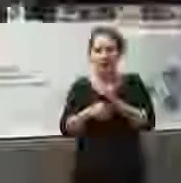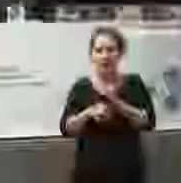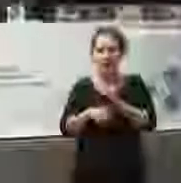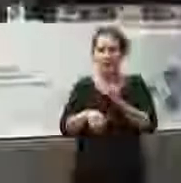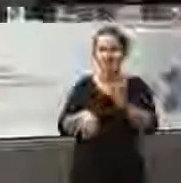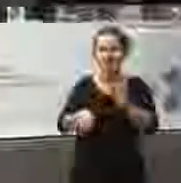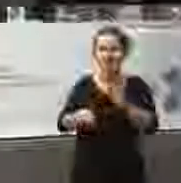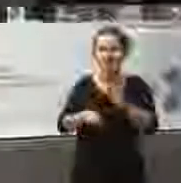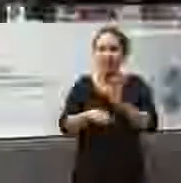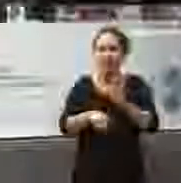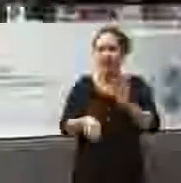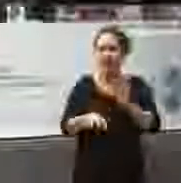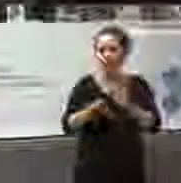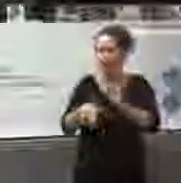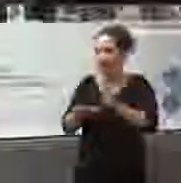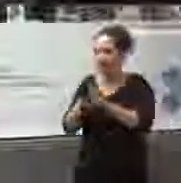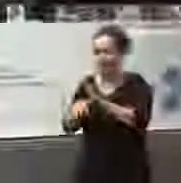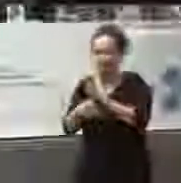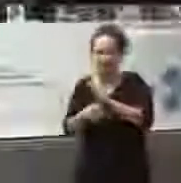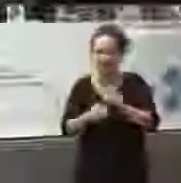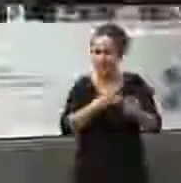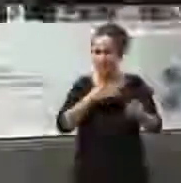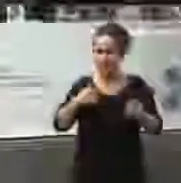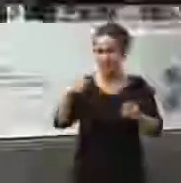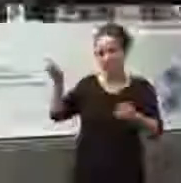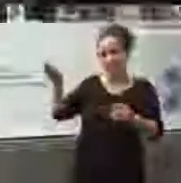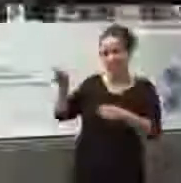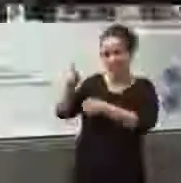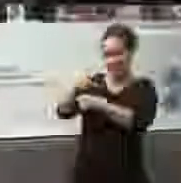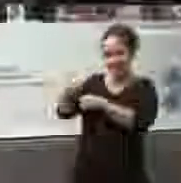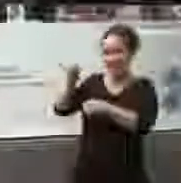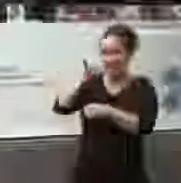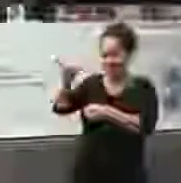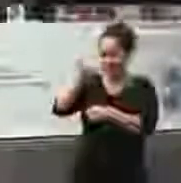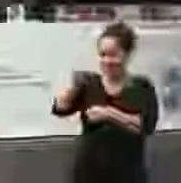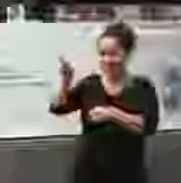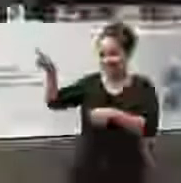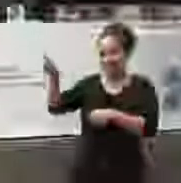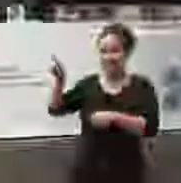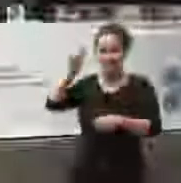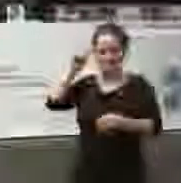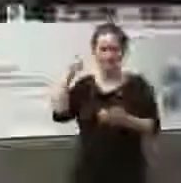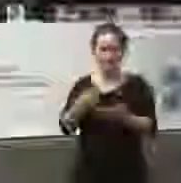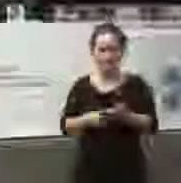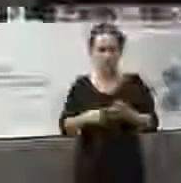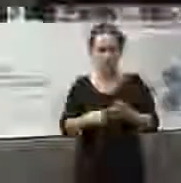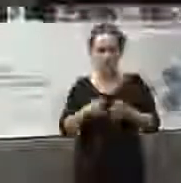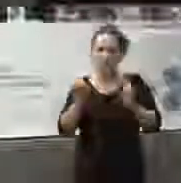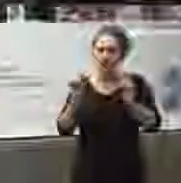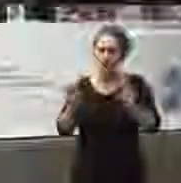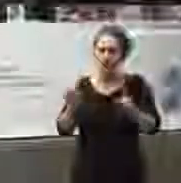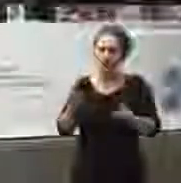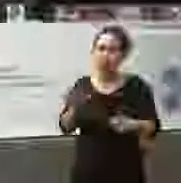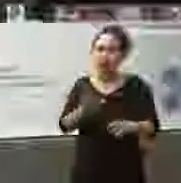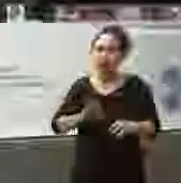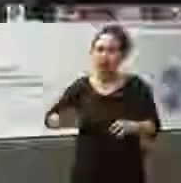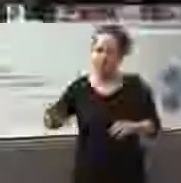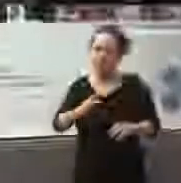na itália eles têm uma autoridade anticorrupção e eles têm uma autoridade específica para a área de saúde